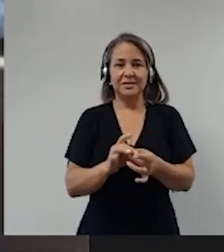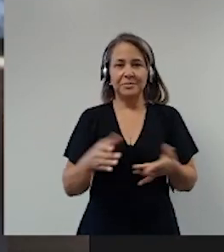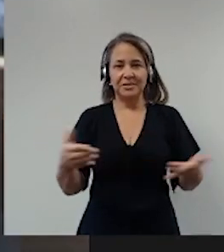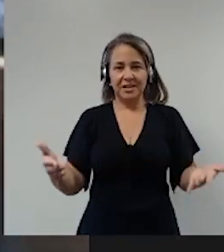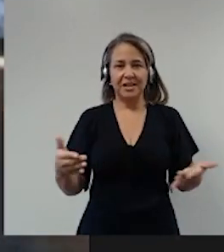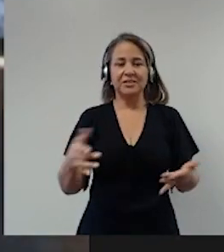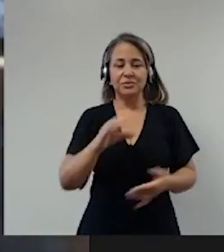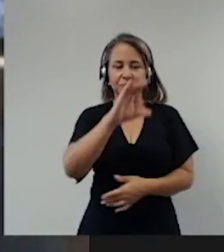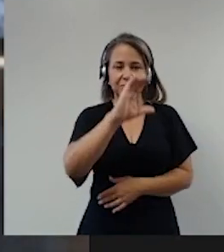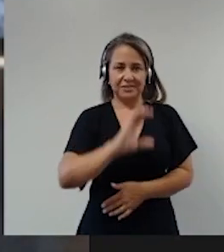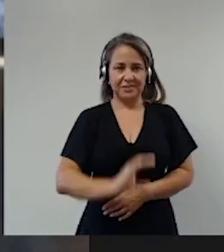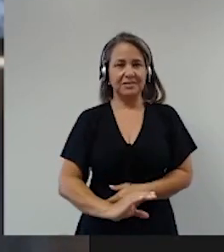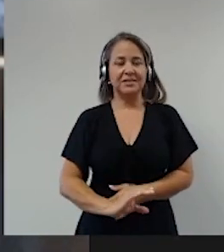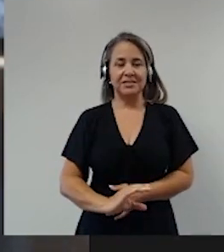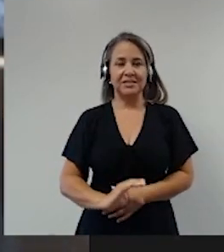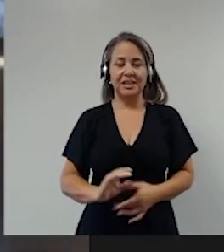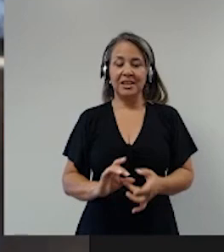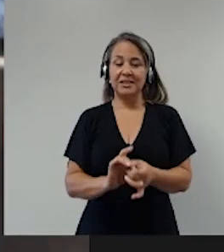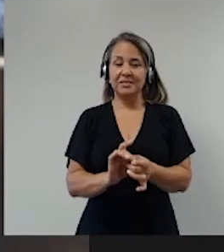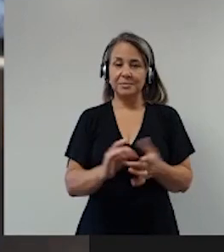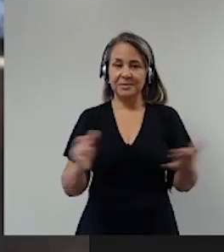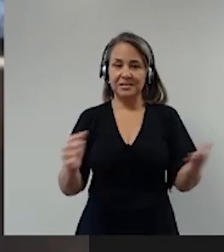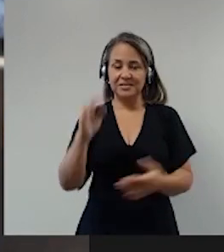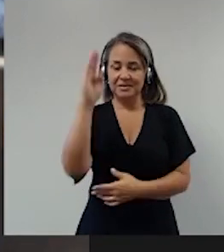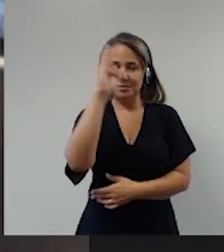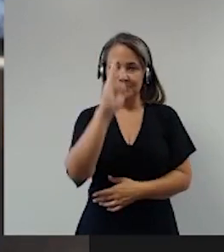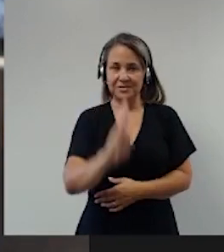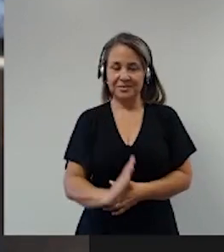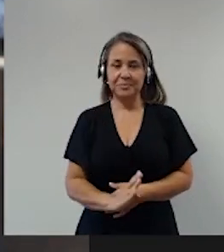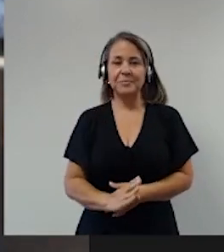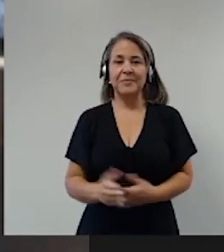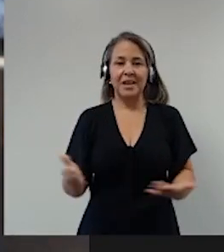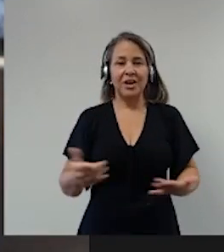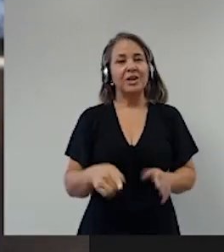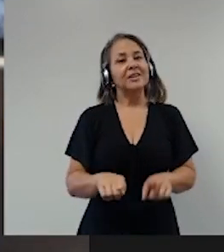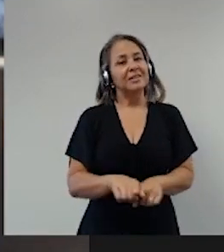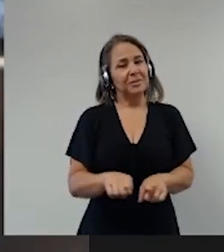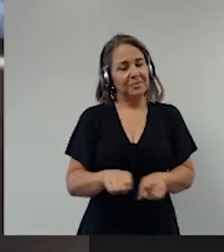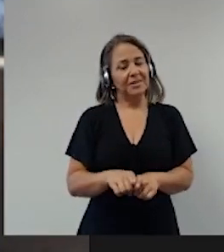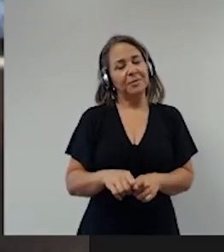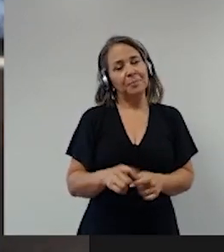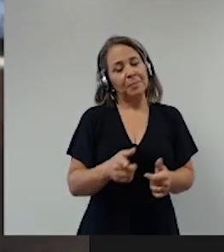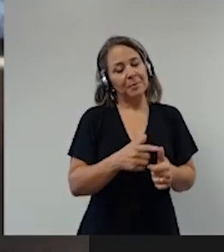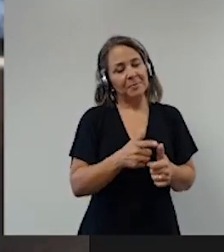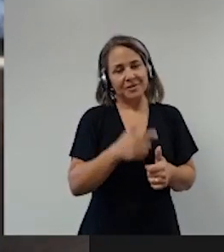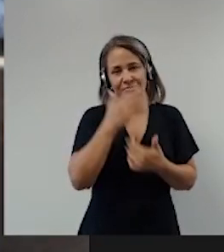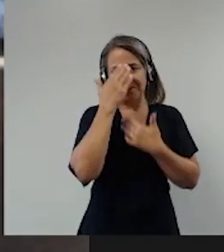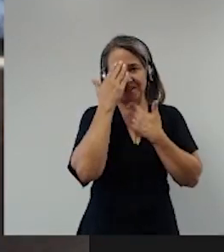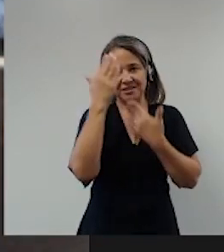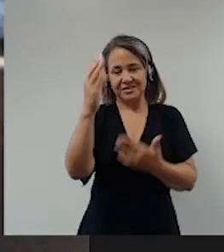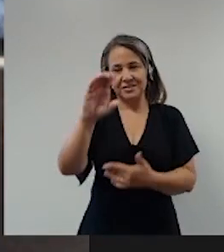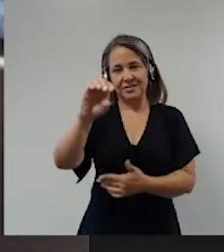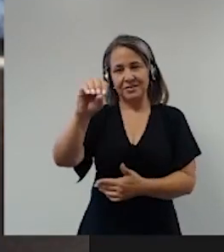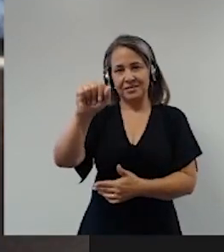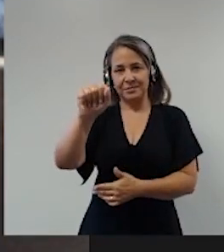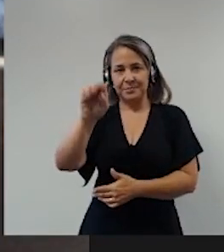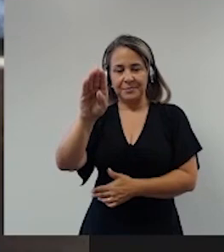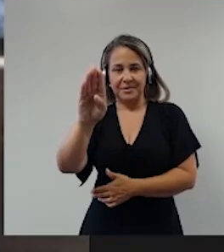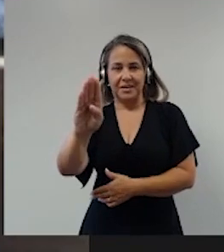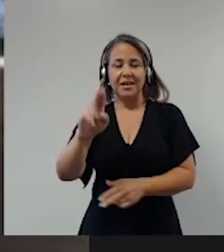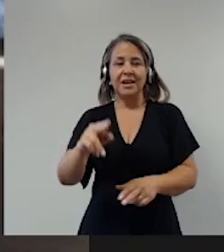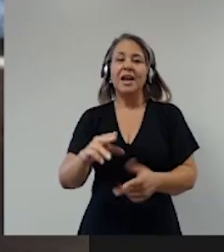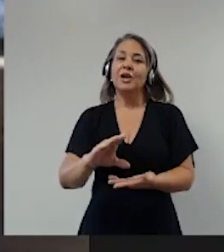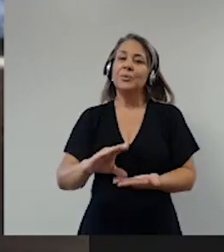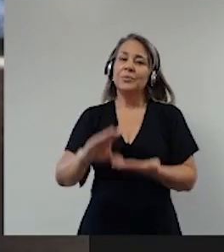princípio da cidadania e da democracia. De qualquer sorte, quero aqui de já também agradecer ao OAB, ao